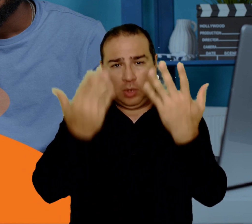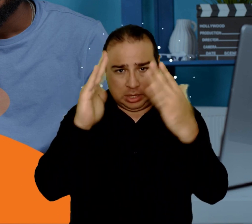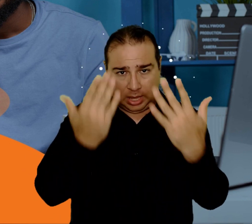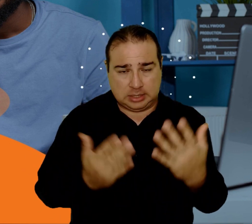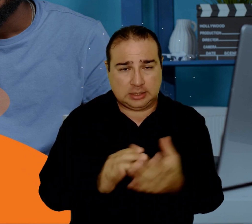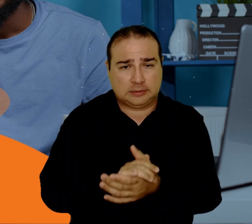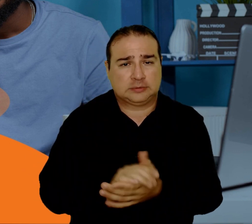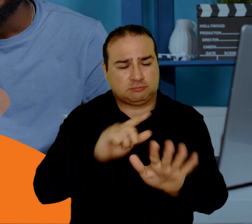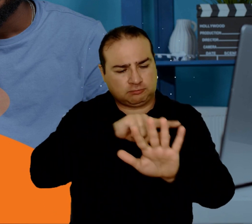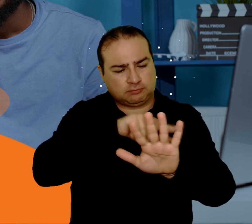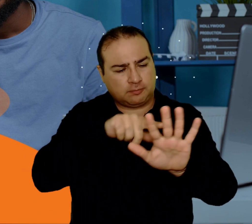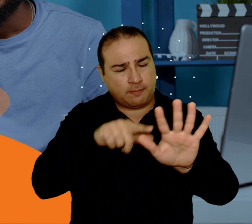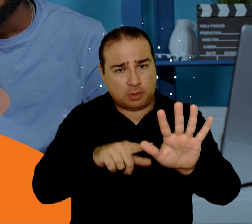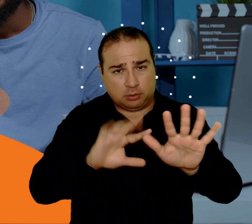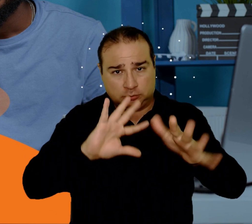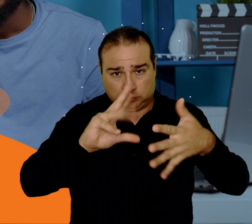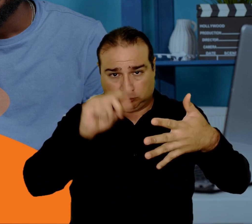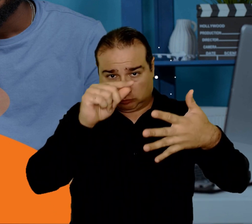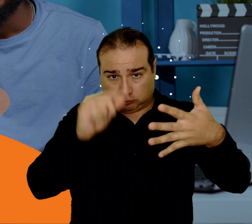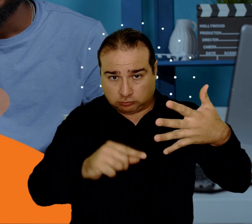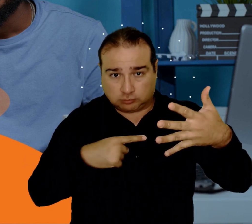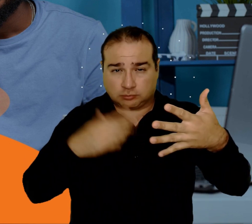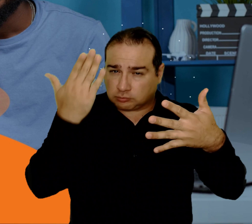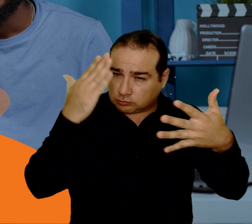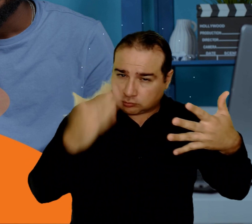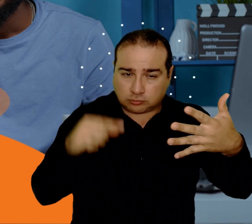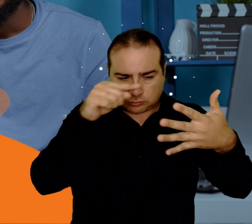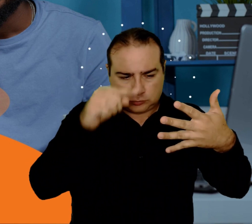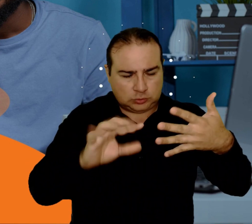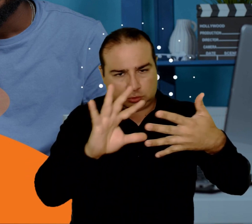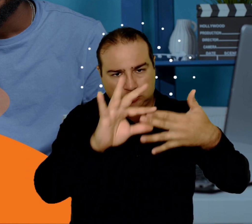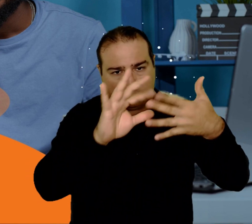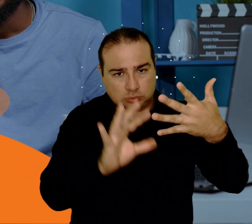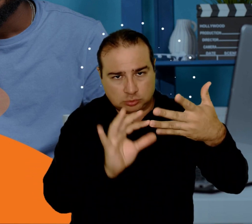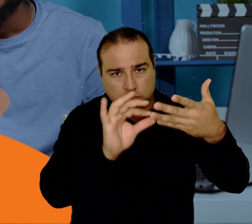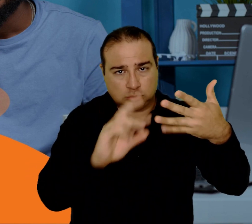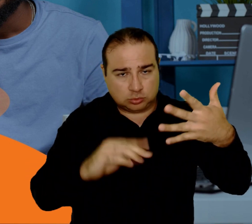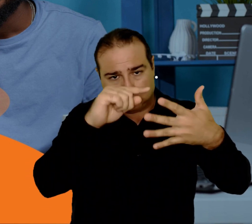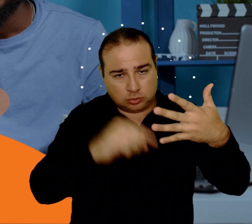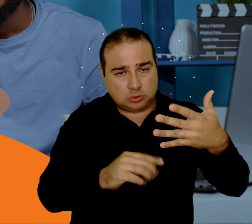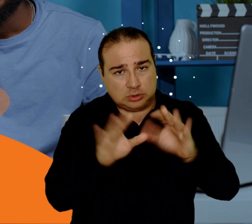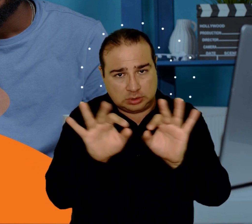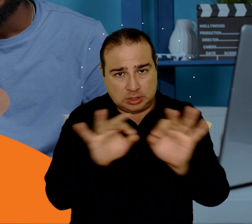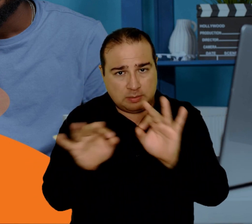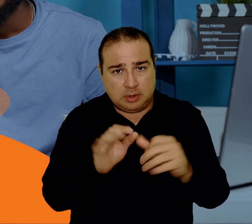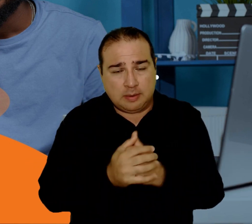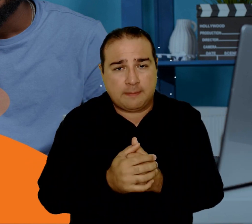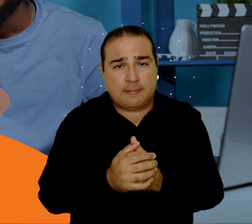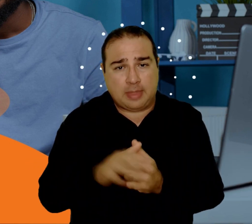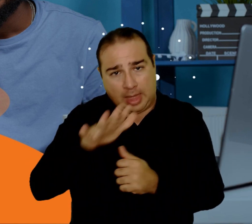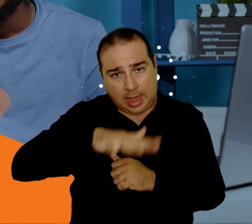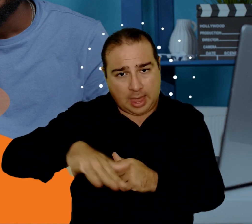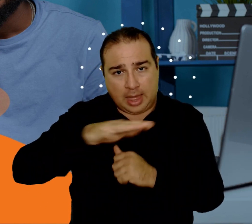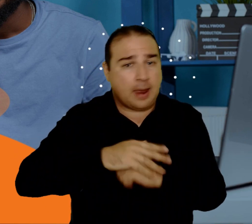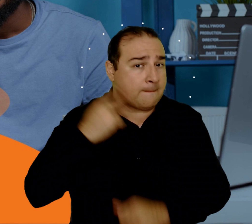de análise. Essas dimensões são interrelacionadas, né? Estão divididas, em primeiro